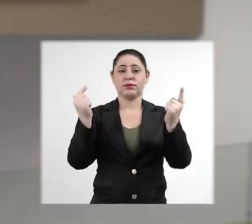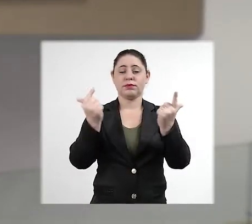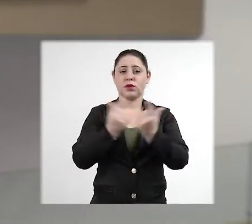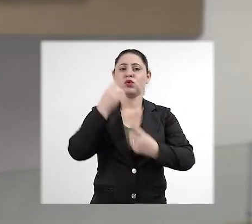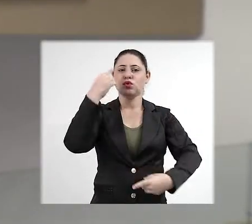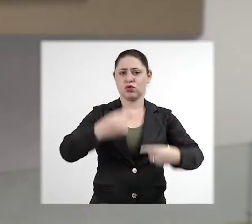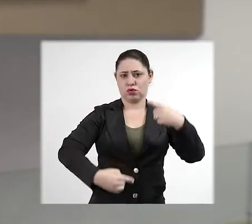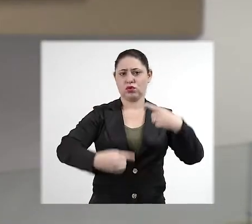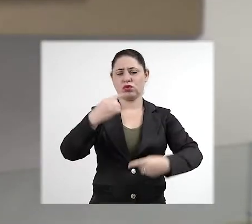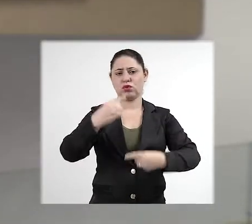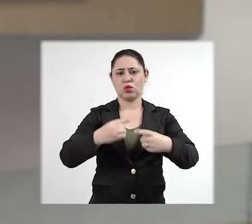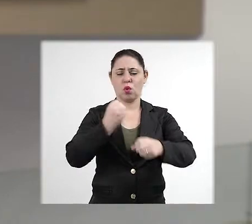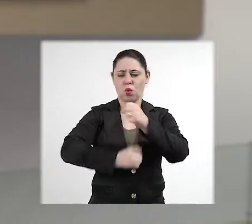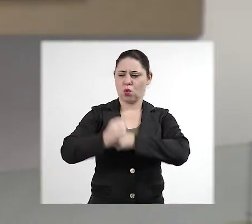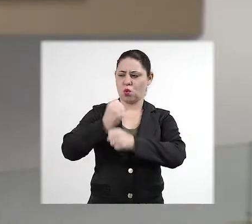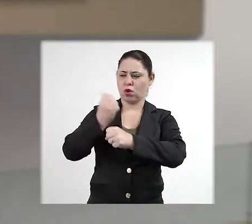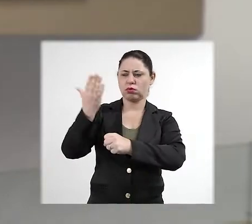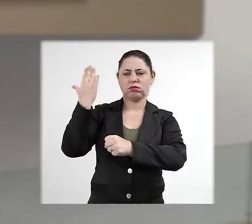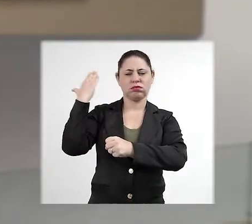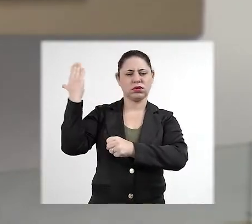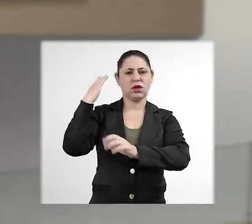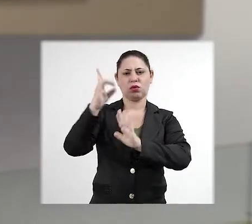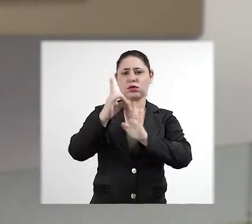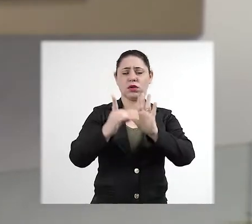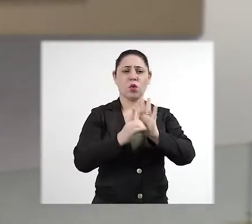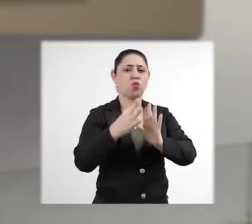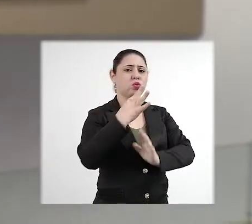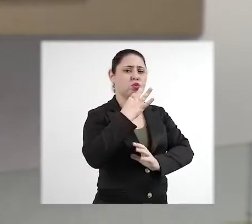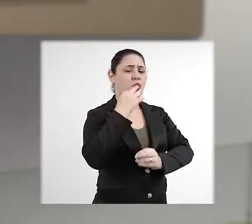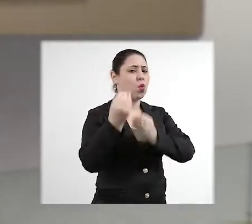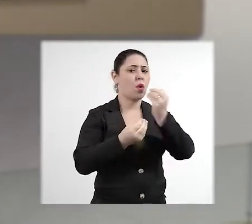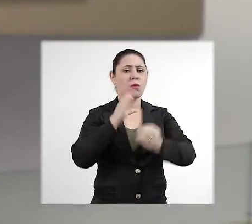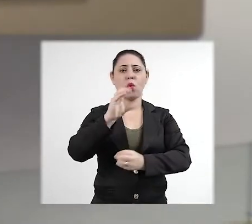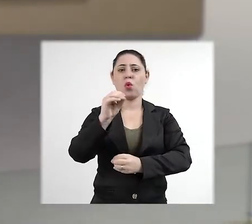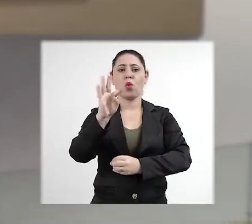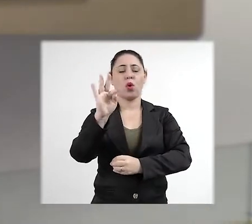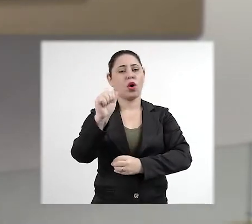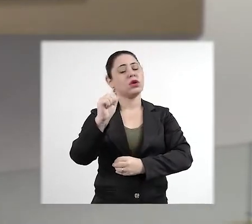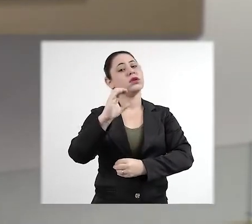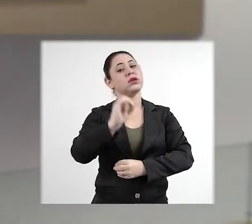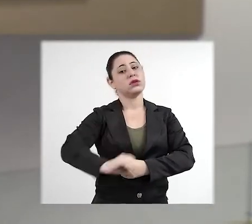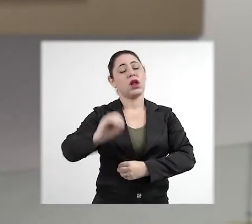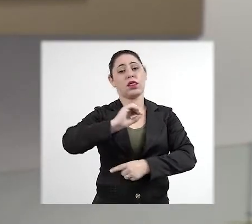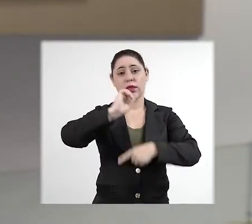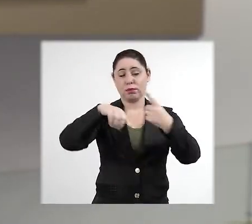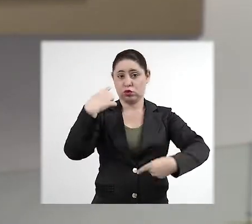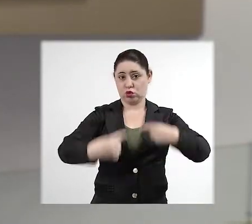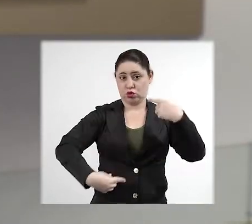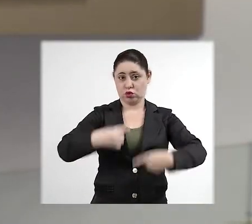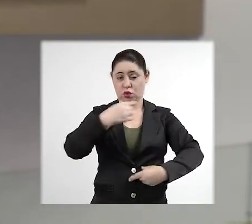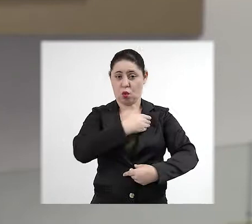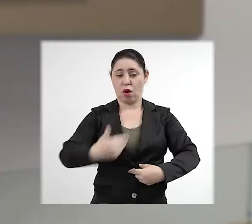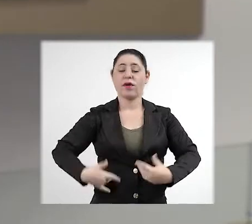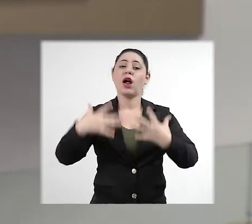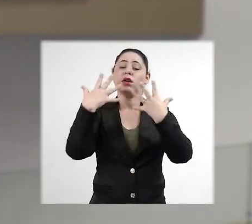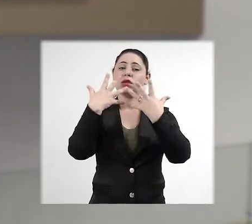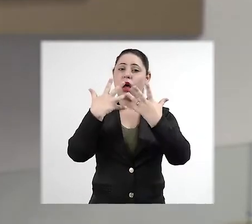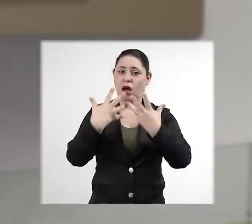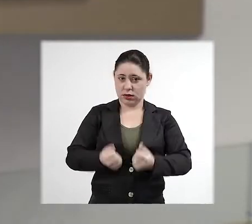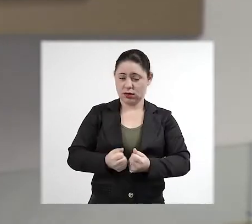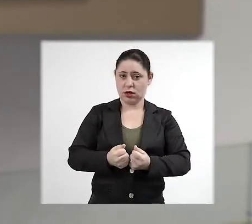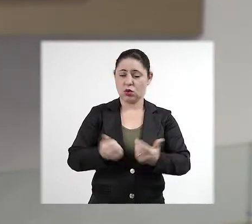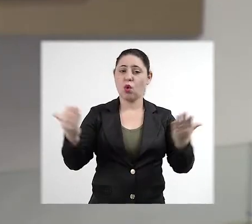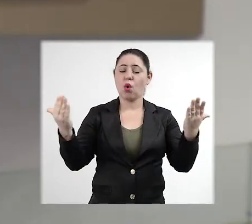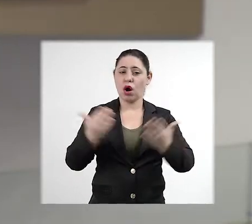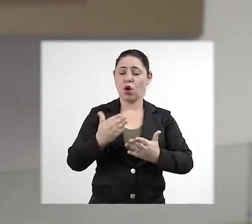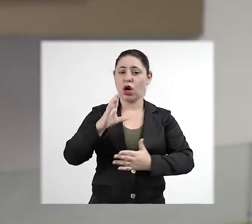a Assembleia vem debatendo desde o ano passado o decreto conhecido como Cota Zero. Depois de muitos debates, o